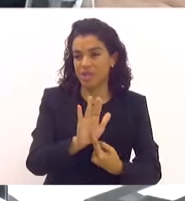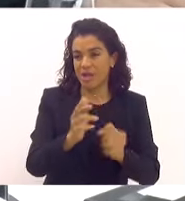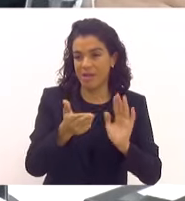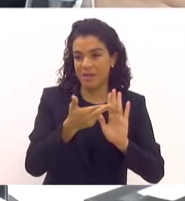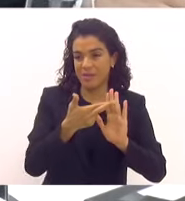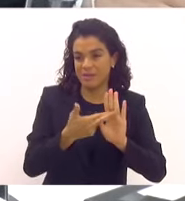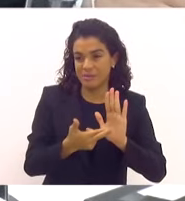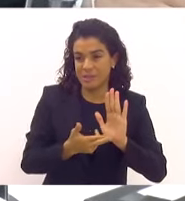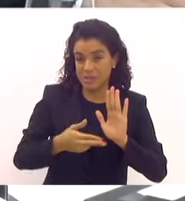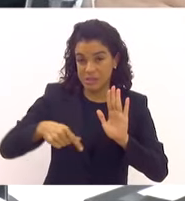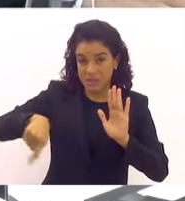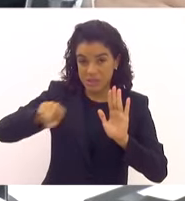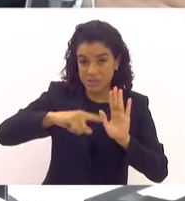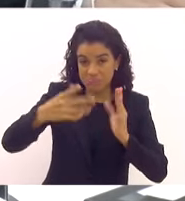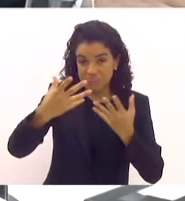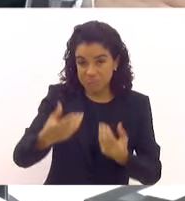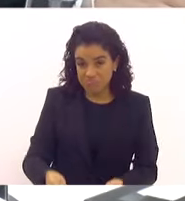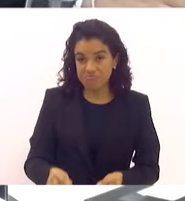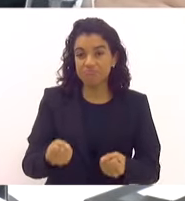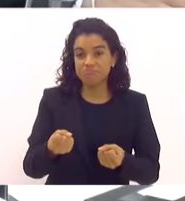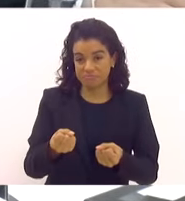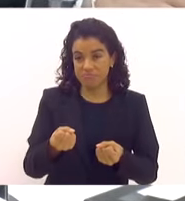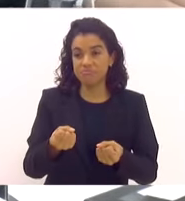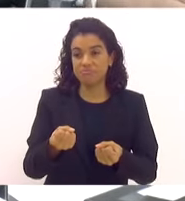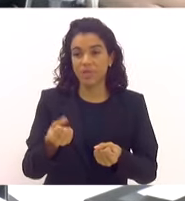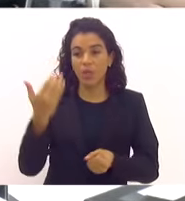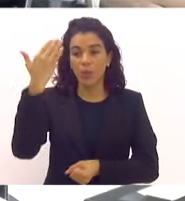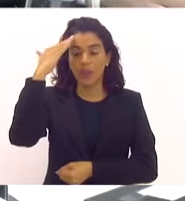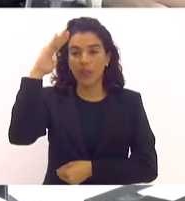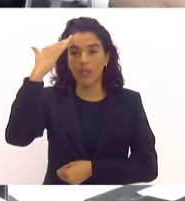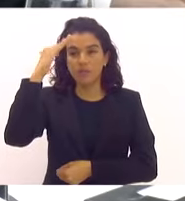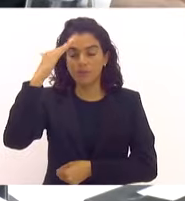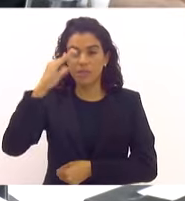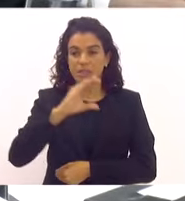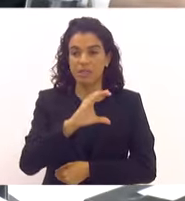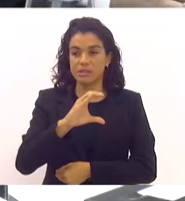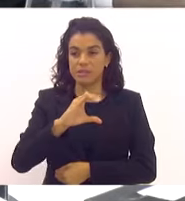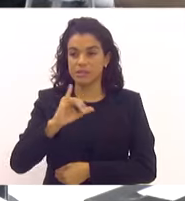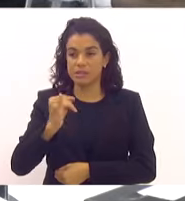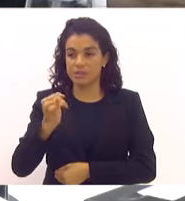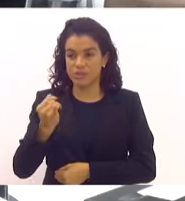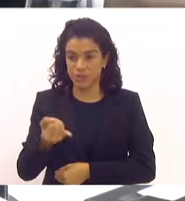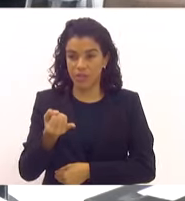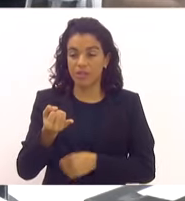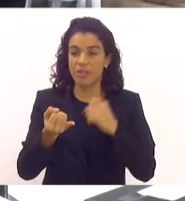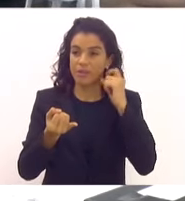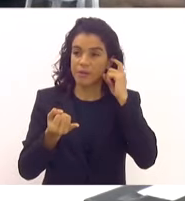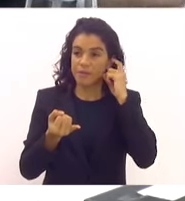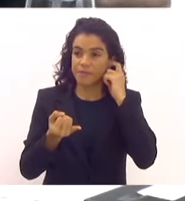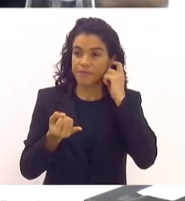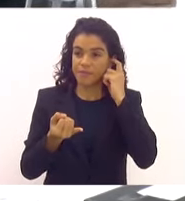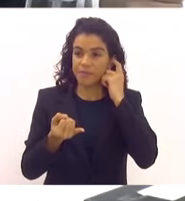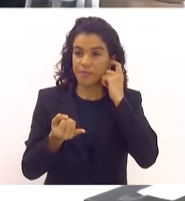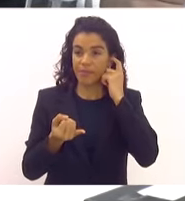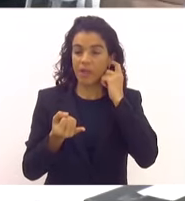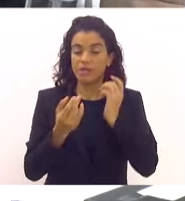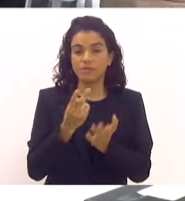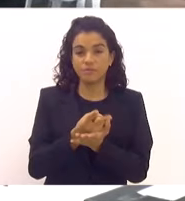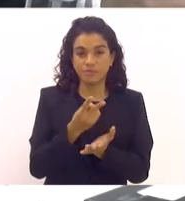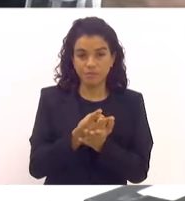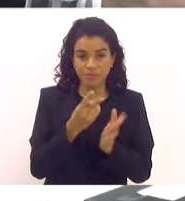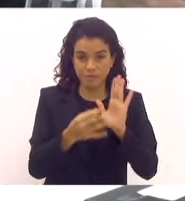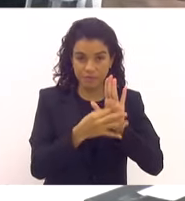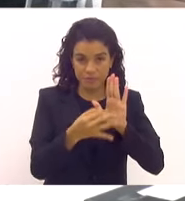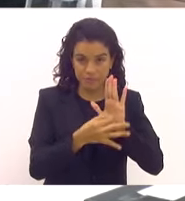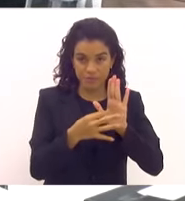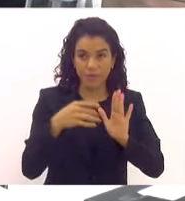Excelência aceitarem e ser um entendimento nosso da CCJ, a gente mantém o parecer do deputado